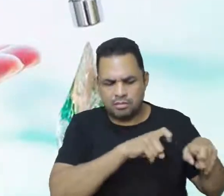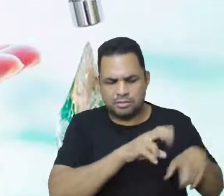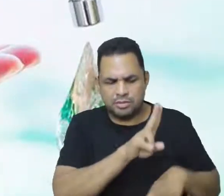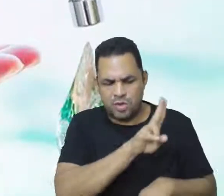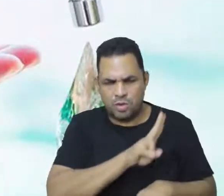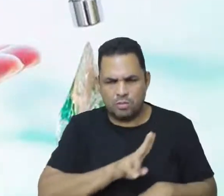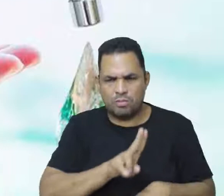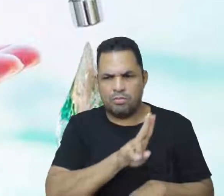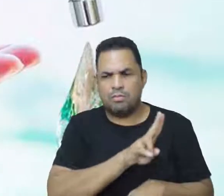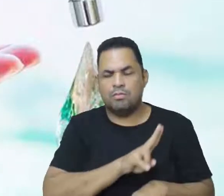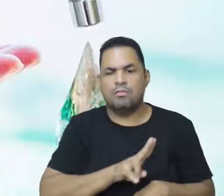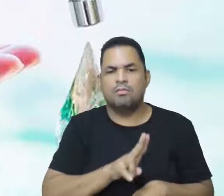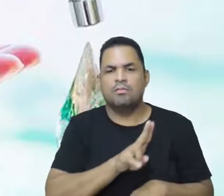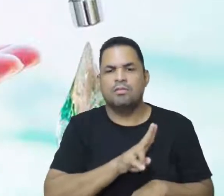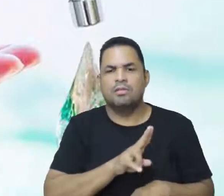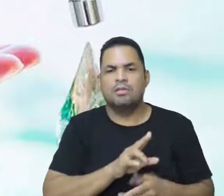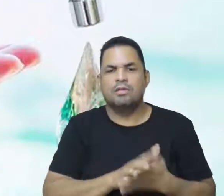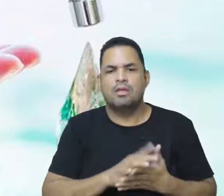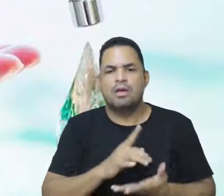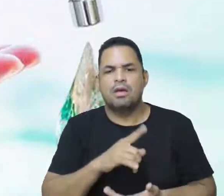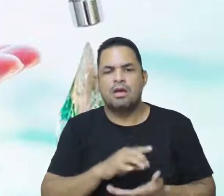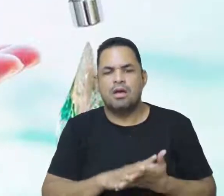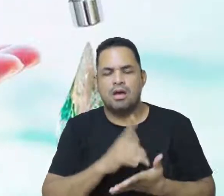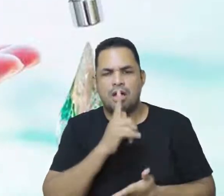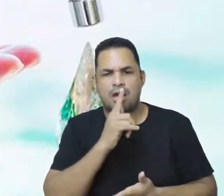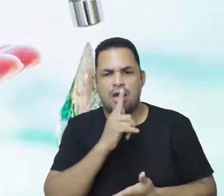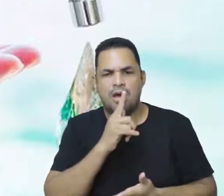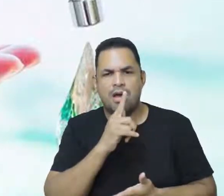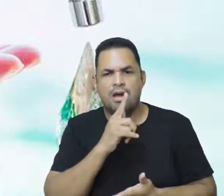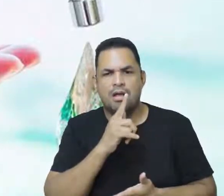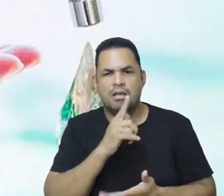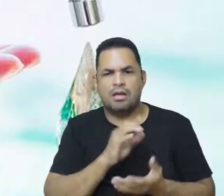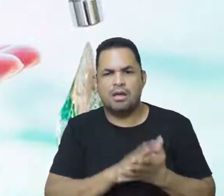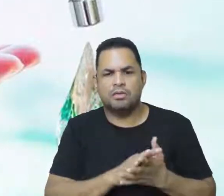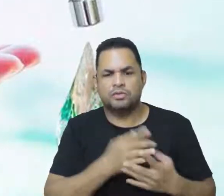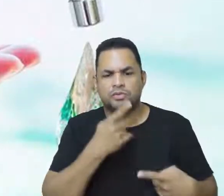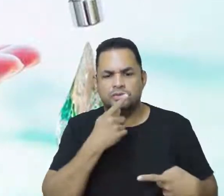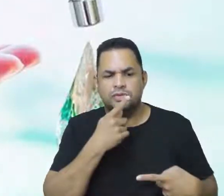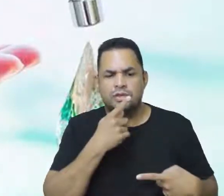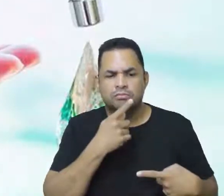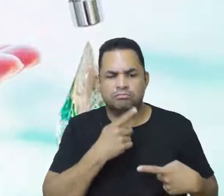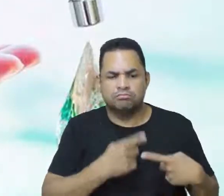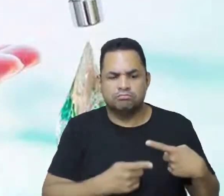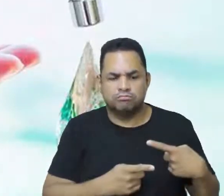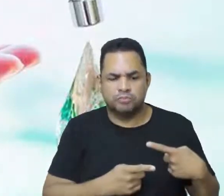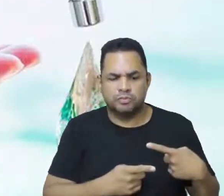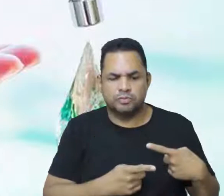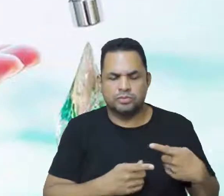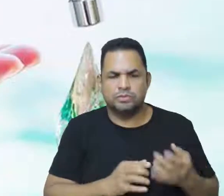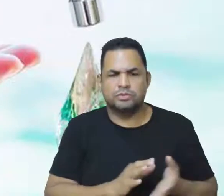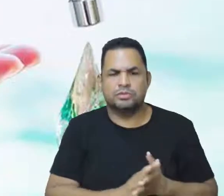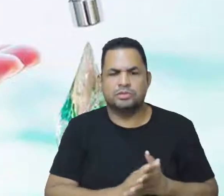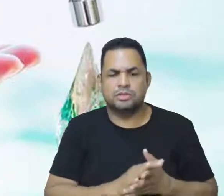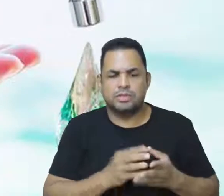uso de agrotóxicos que são proibidos e que contaminam o lençol freático.